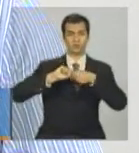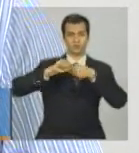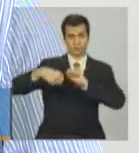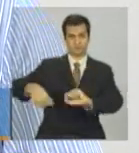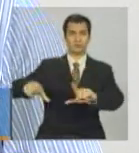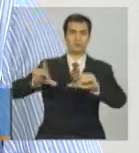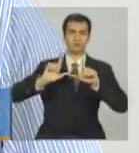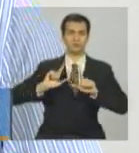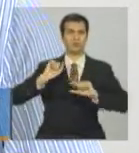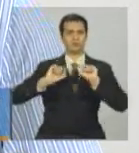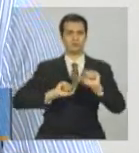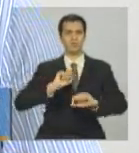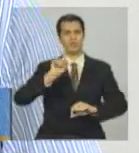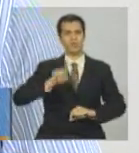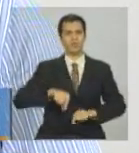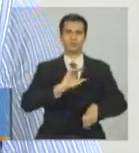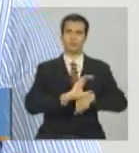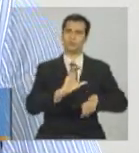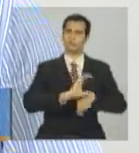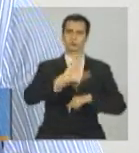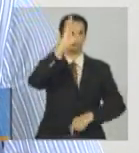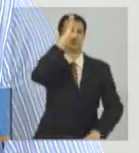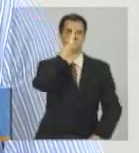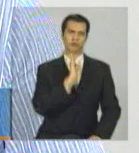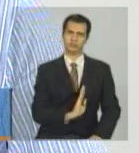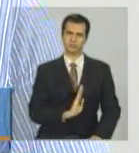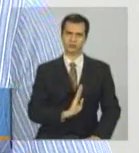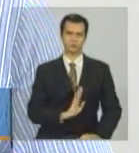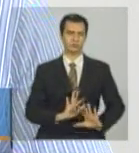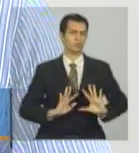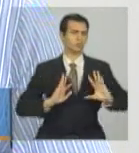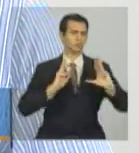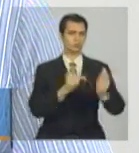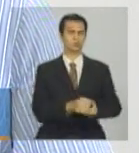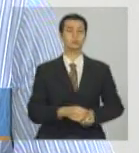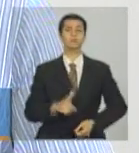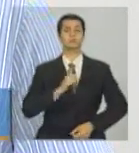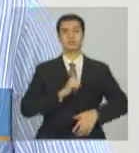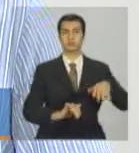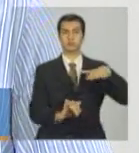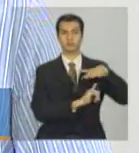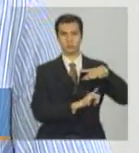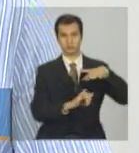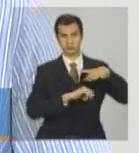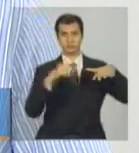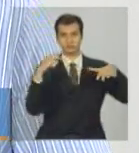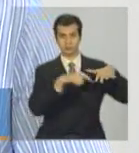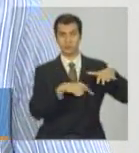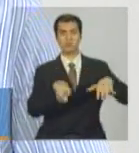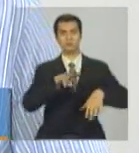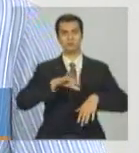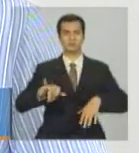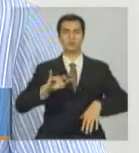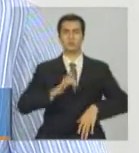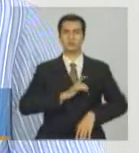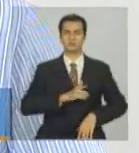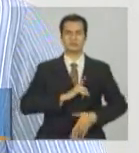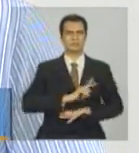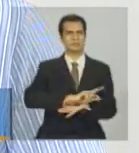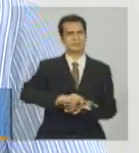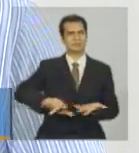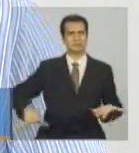gratuita de todo o curso ao beneficiário. Então, nós temos uma instituição que vai dispor de todas as